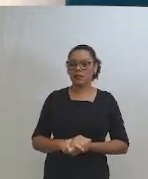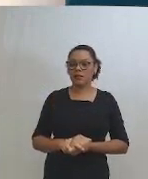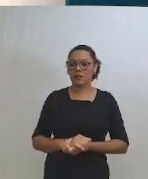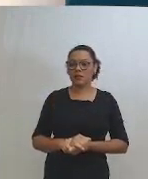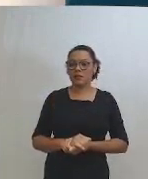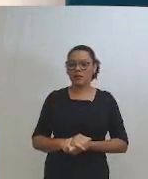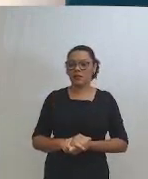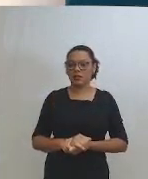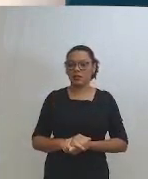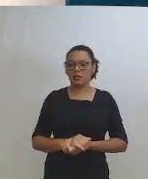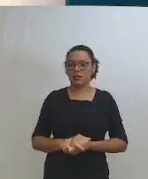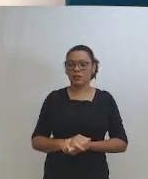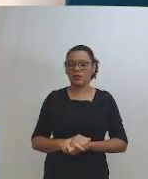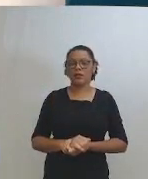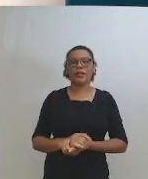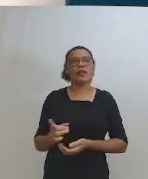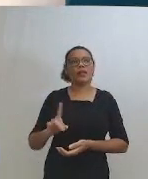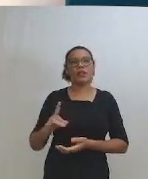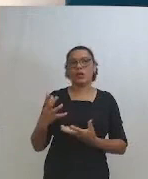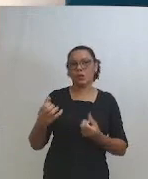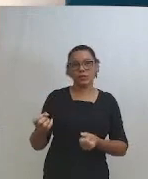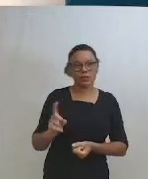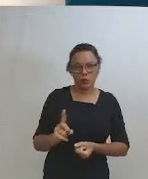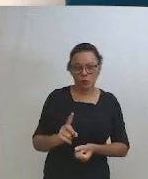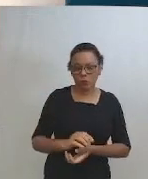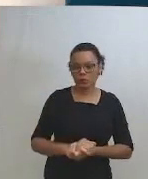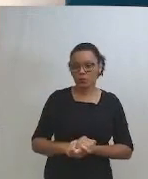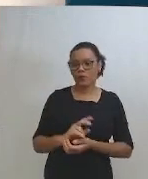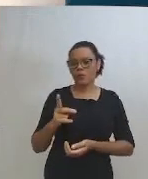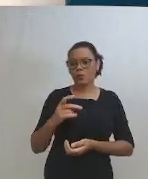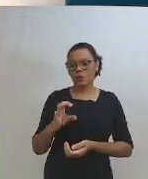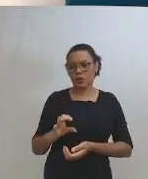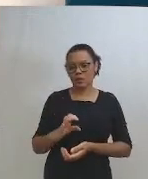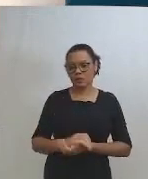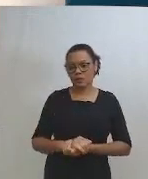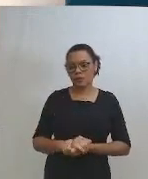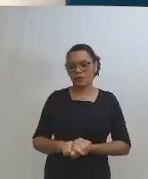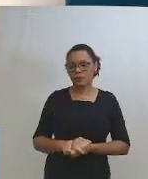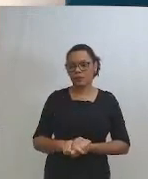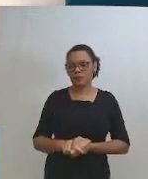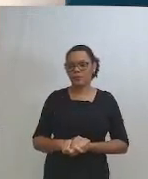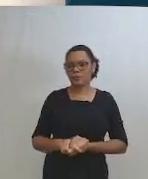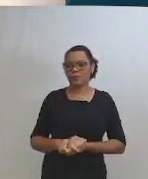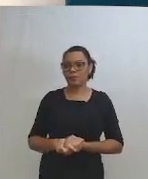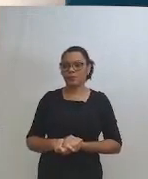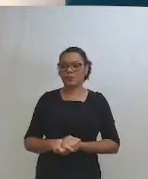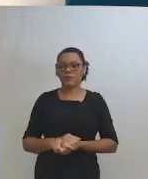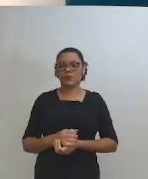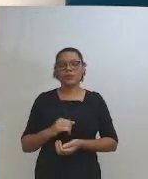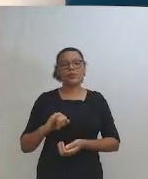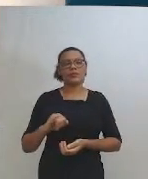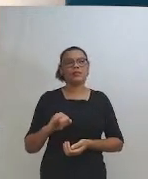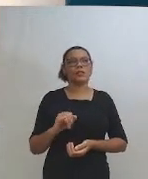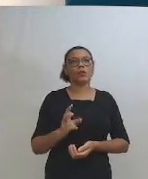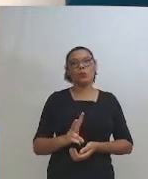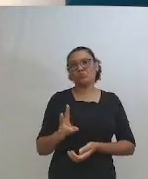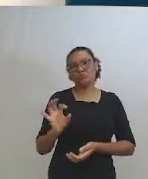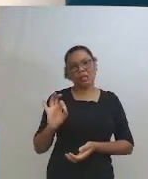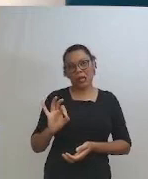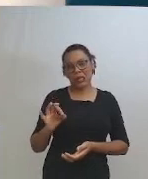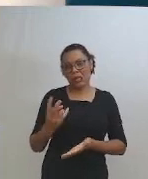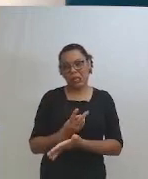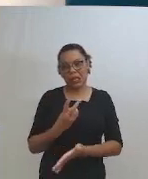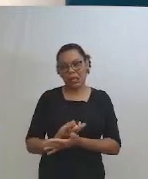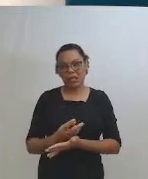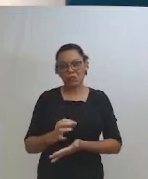que não conheceu do habeas corpus, como não poderia deixar de fazer, porque, afinal de contas, não havia de nada de errado, nem teratológico ou qualquer outra